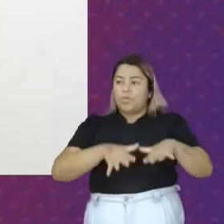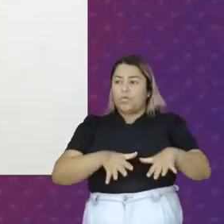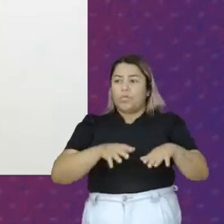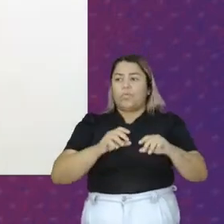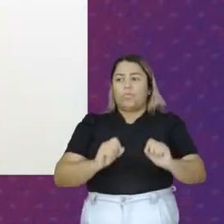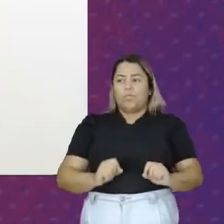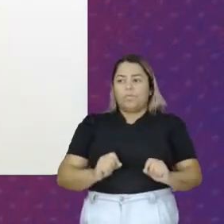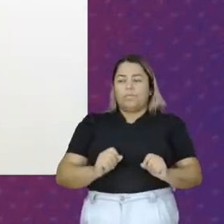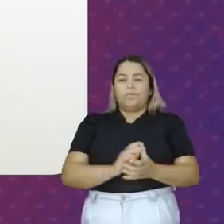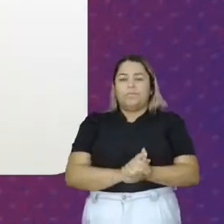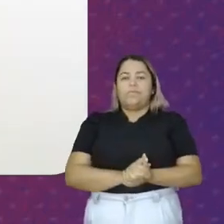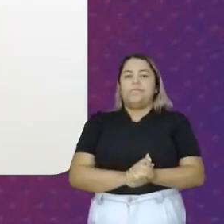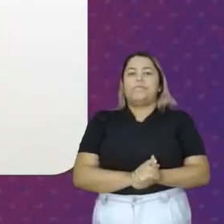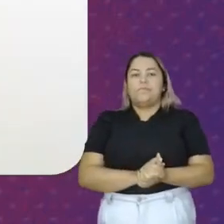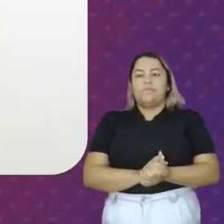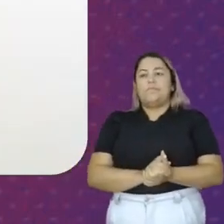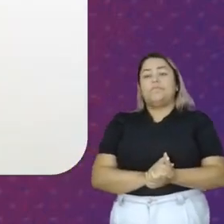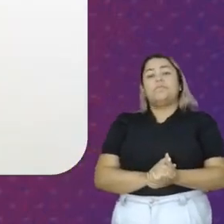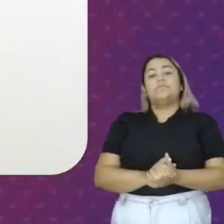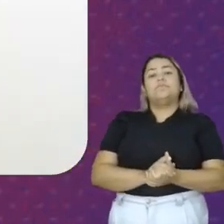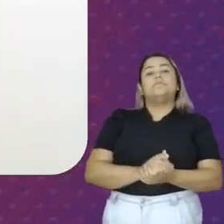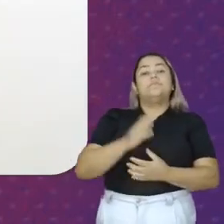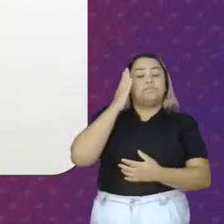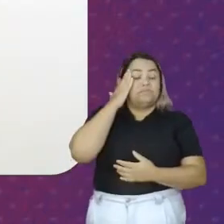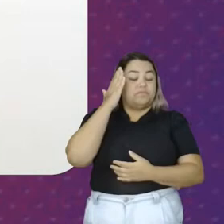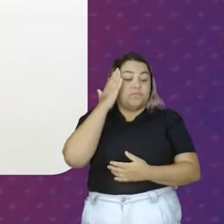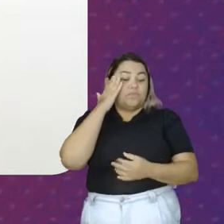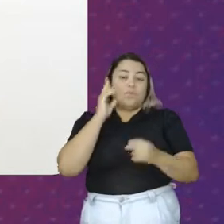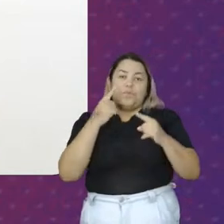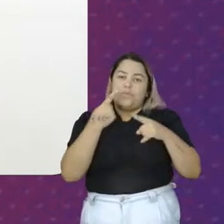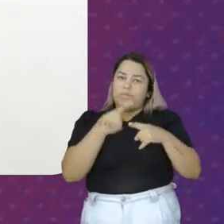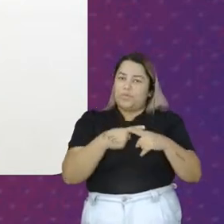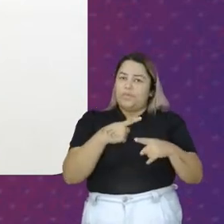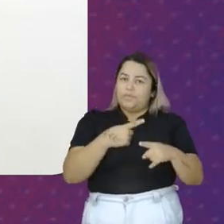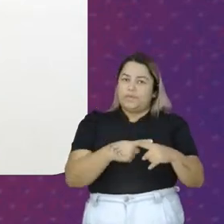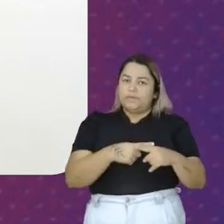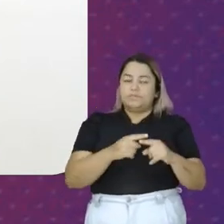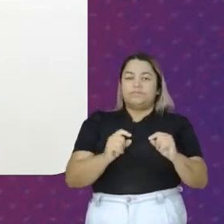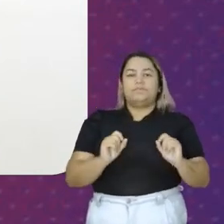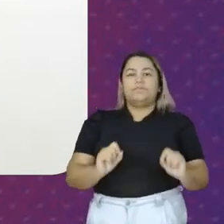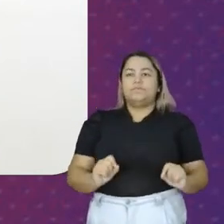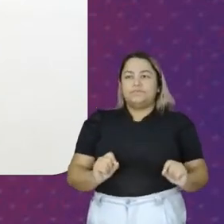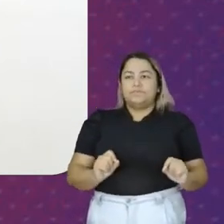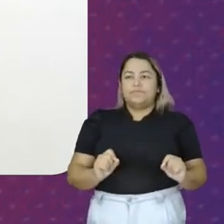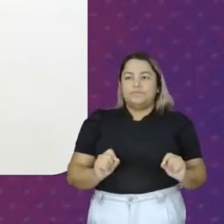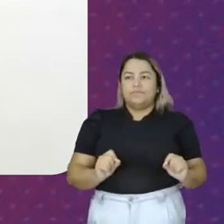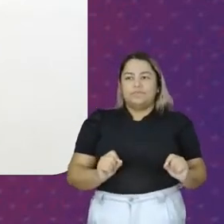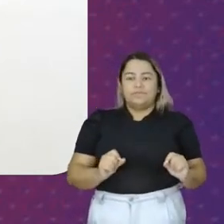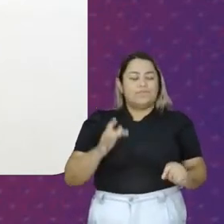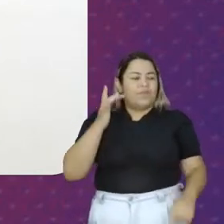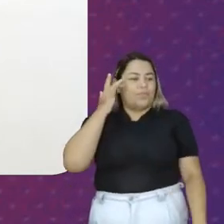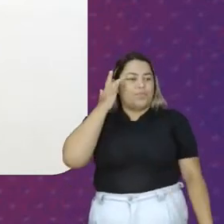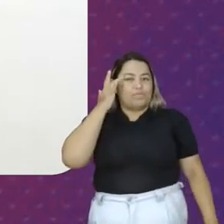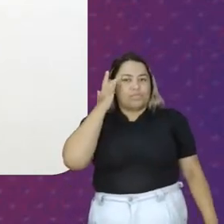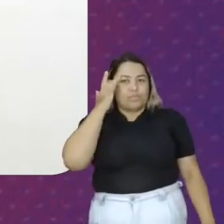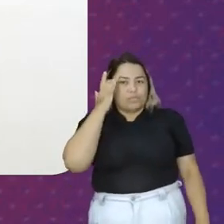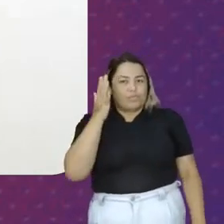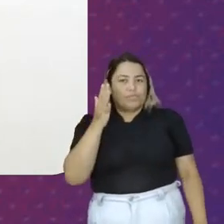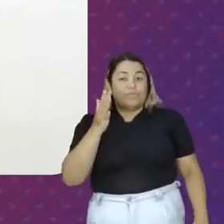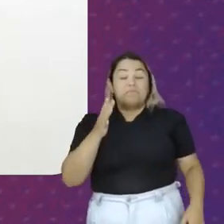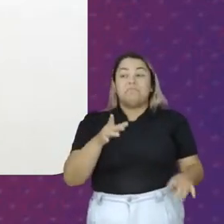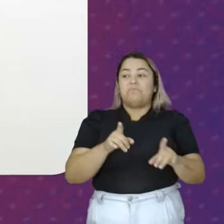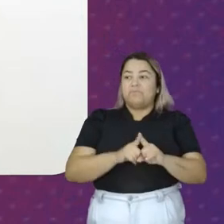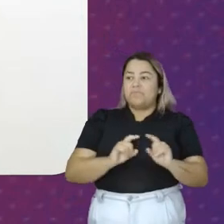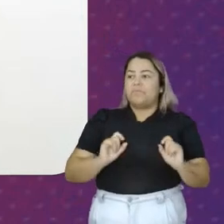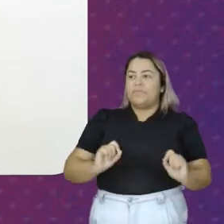a integração? Sabe, gente? Por quê? Porque é muito fácil cair na